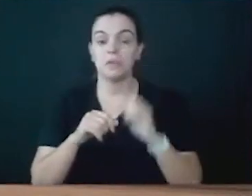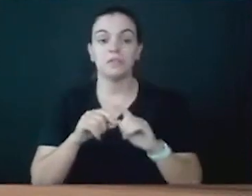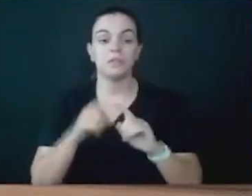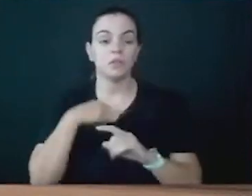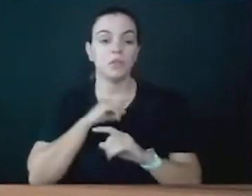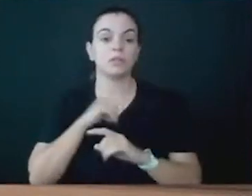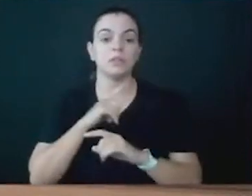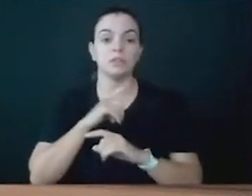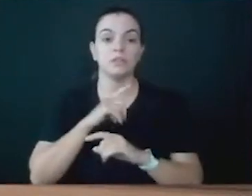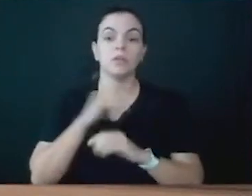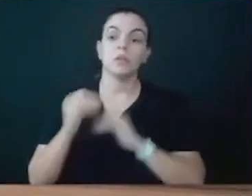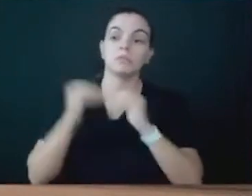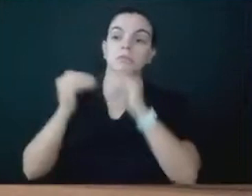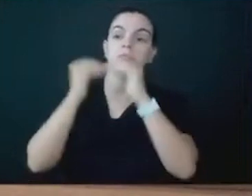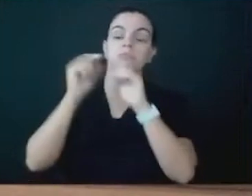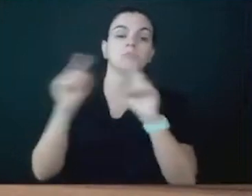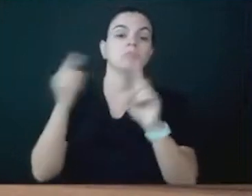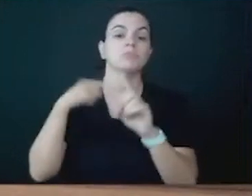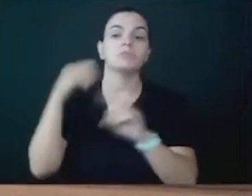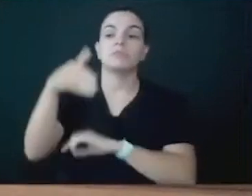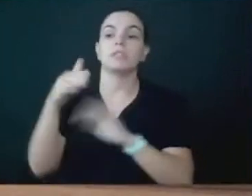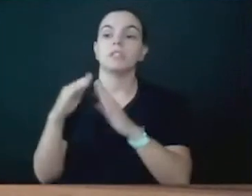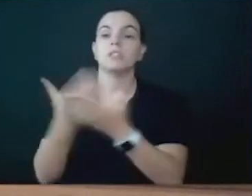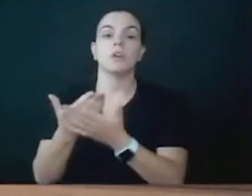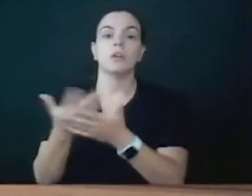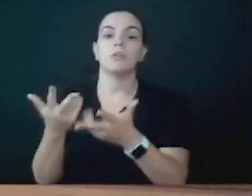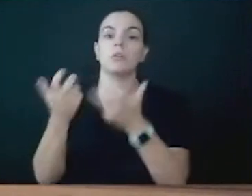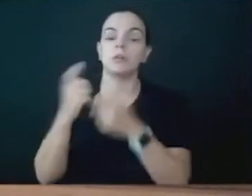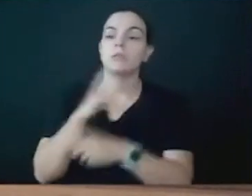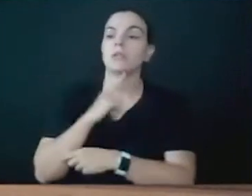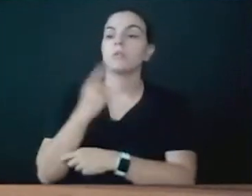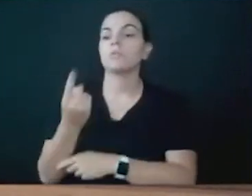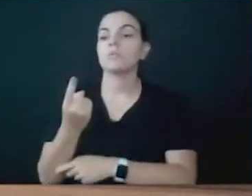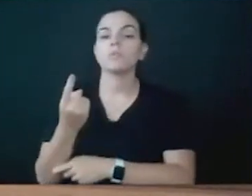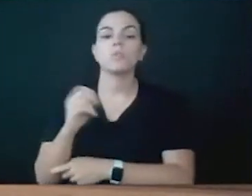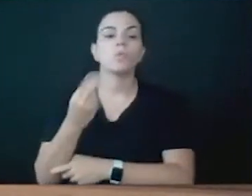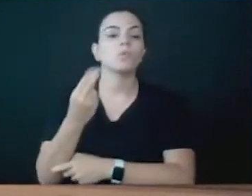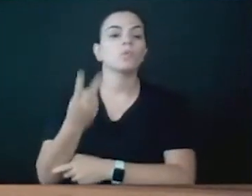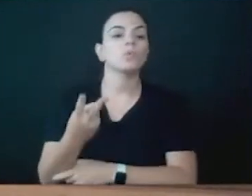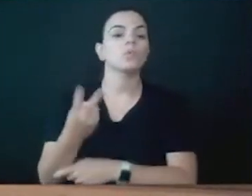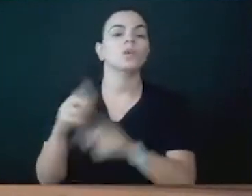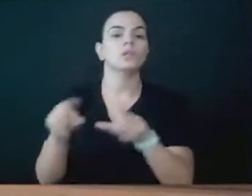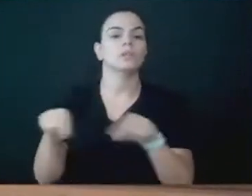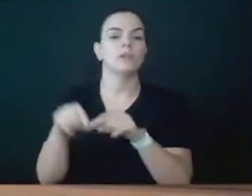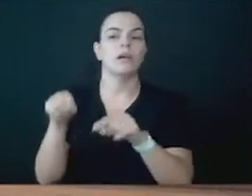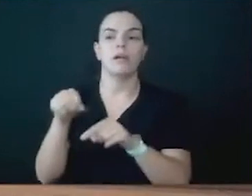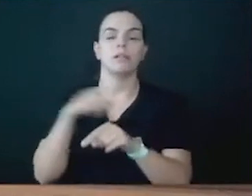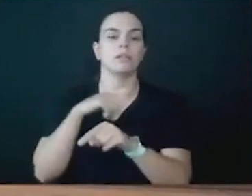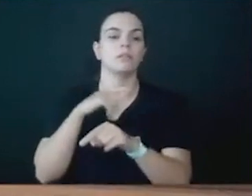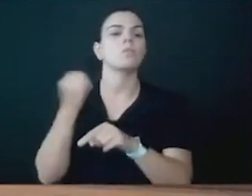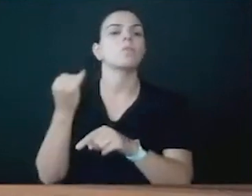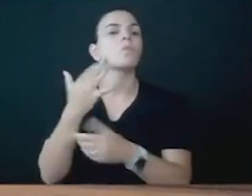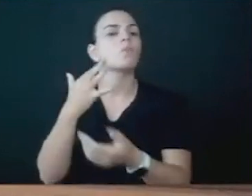escolas, é uma turma, 2 turmas que estão. Então, é importante a gente saber. O ideal que seria... Qual é a meta dos alunos matriculados, quantos por cento